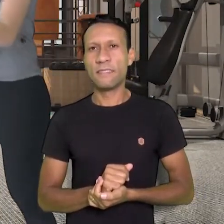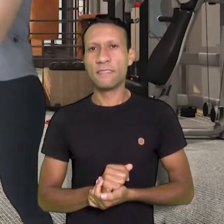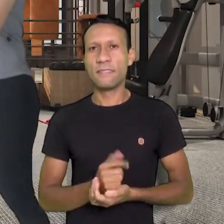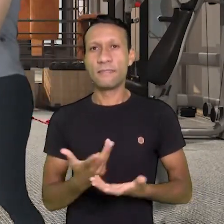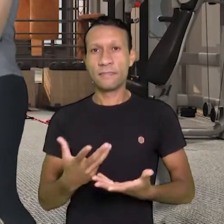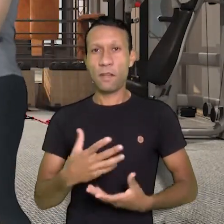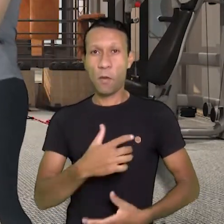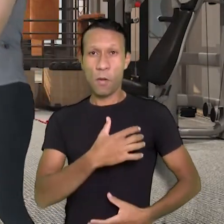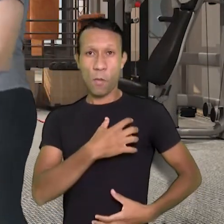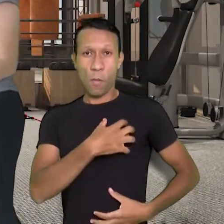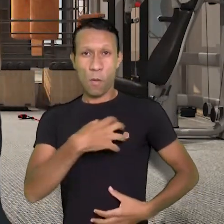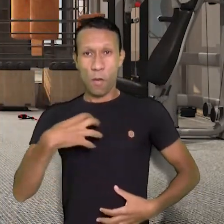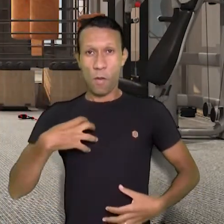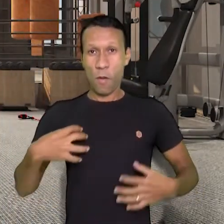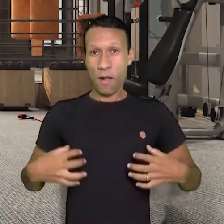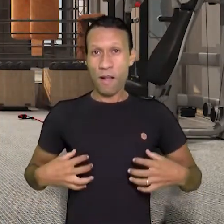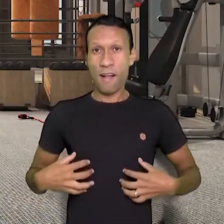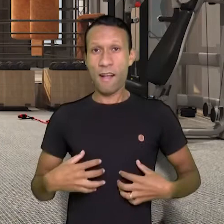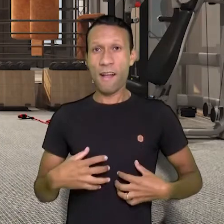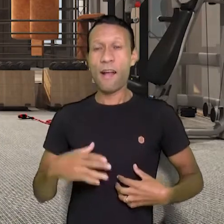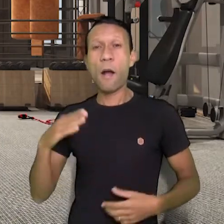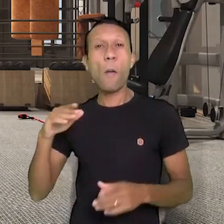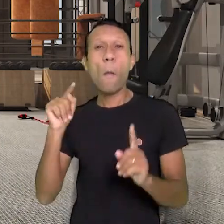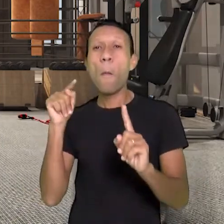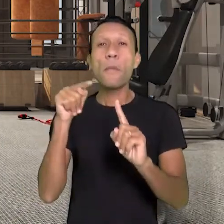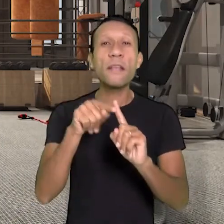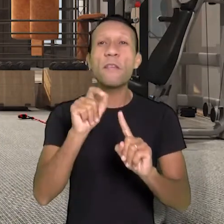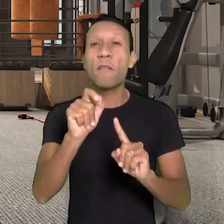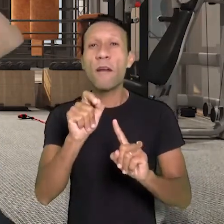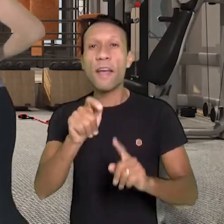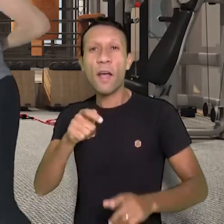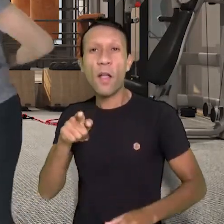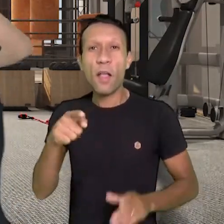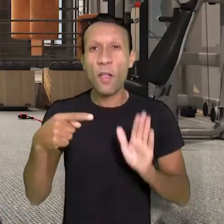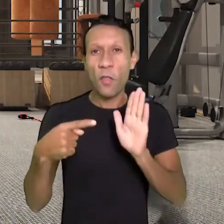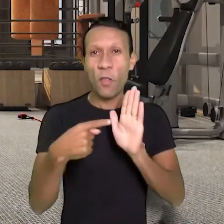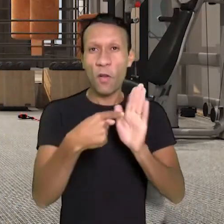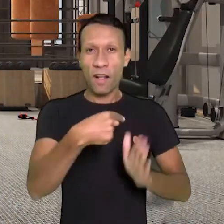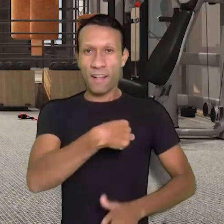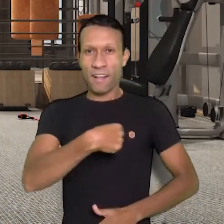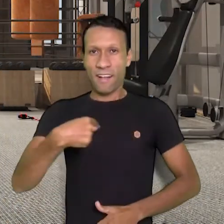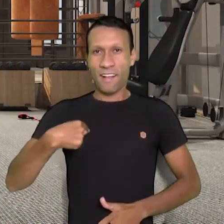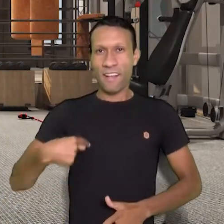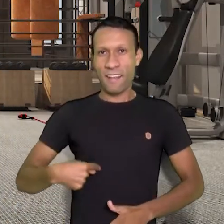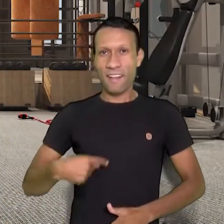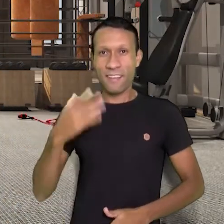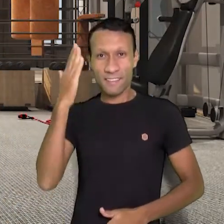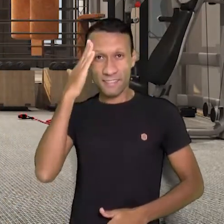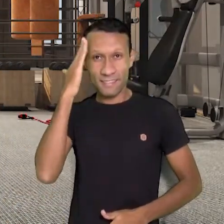vamos lá aqui ó e aí